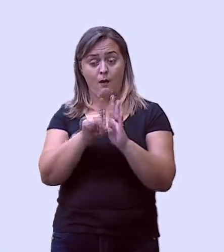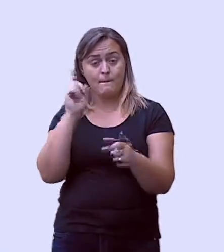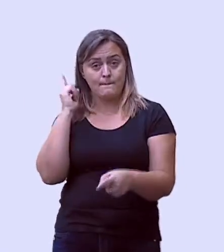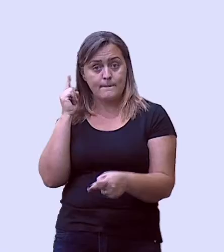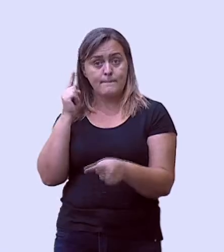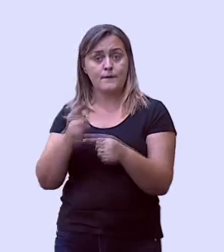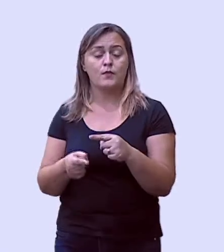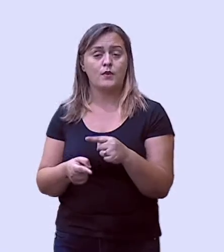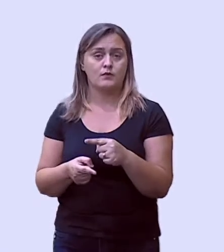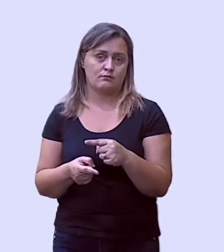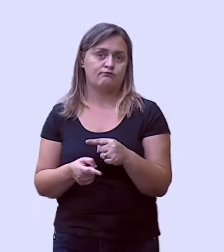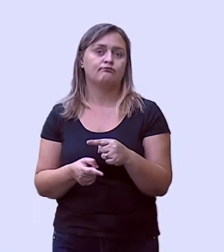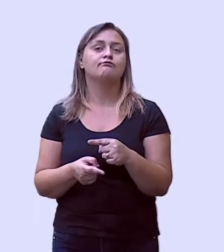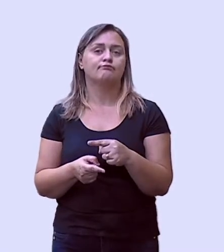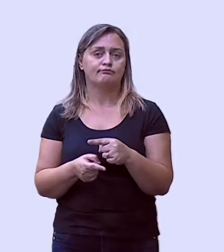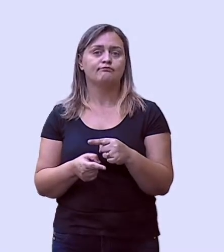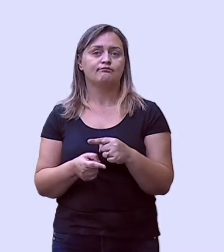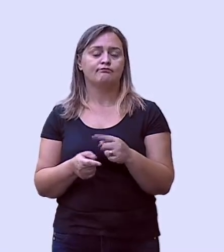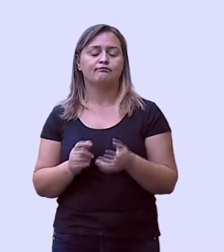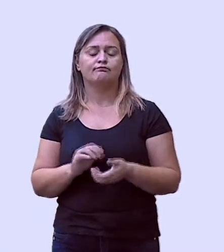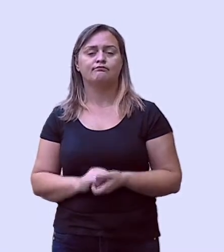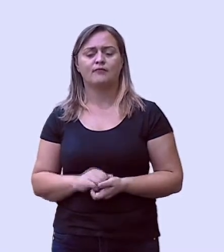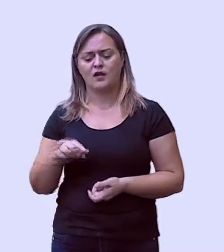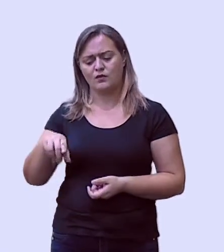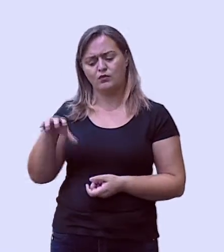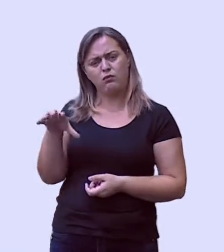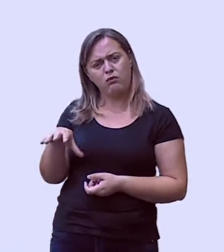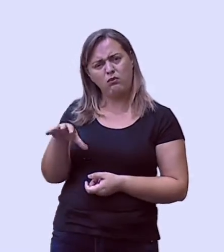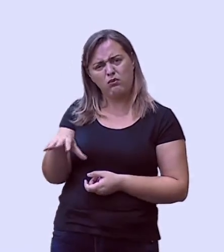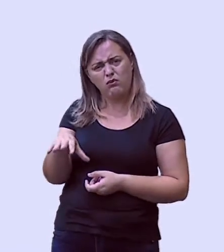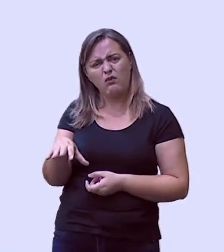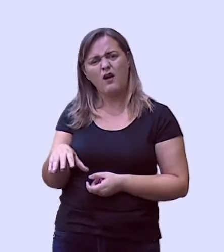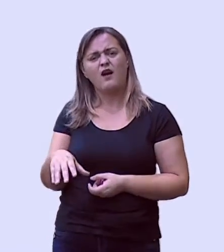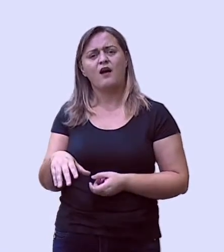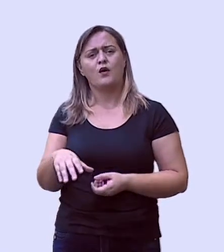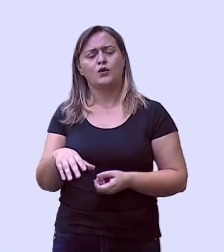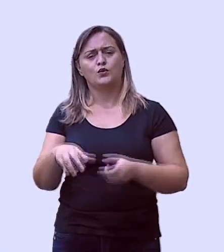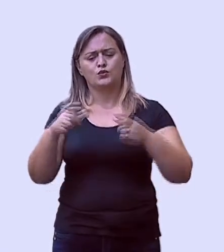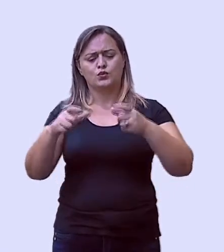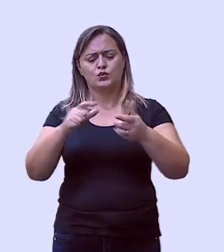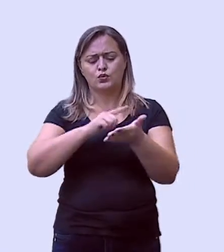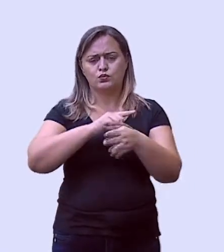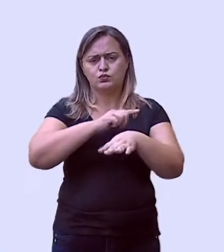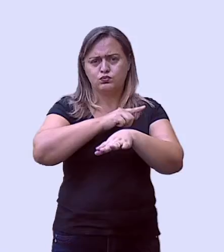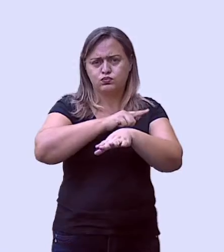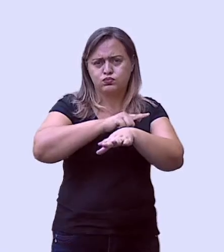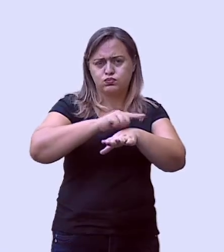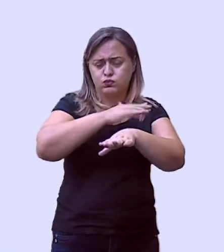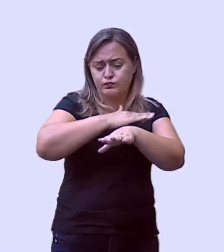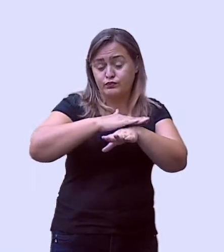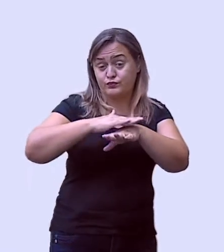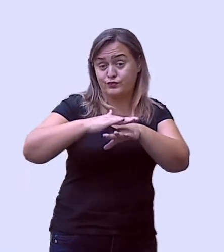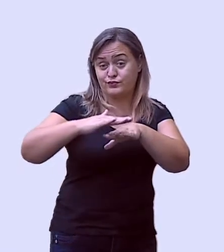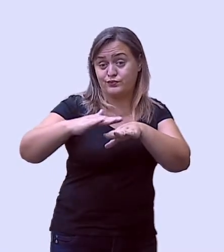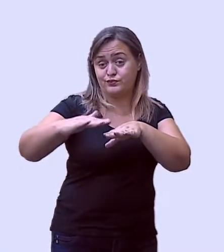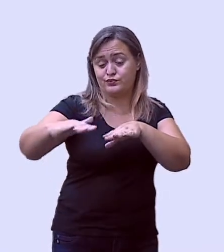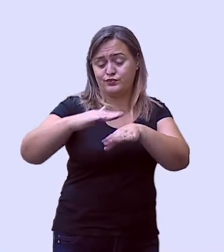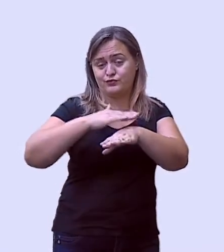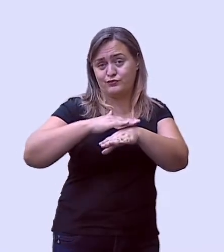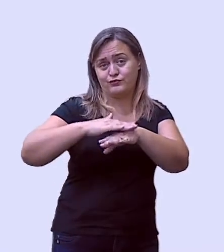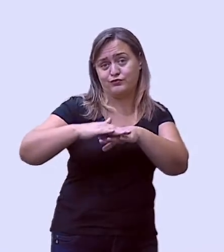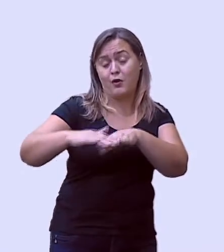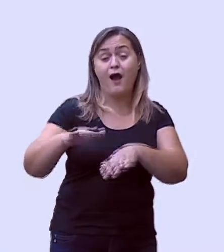é predominante a planície, mas a gente vai sim encontrar algumas